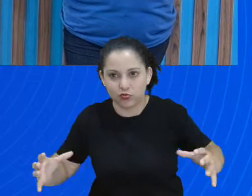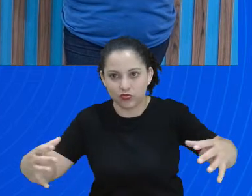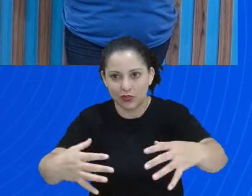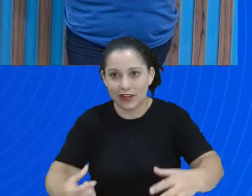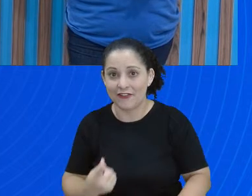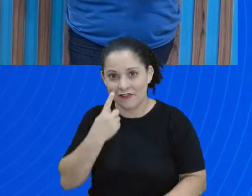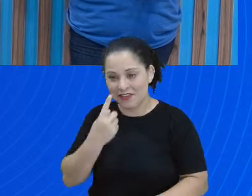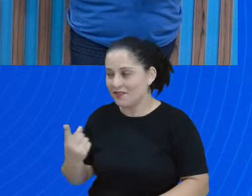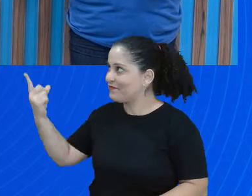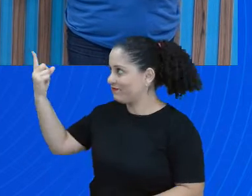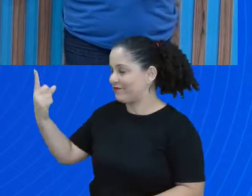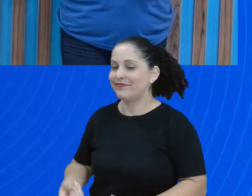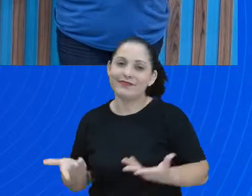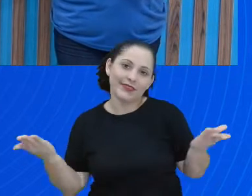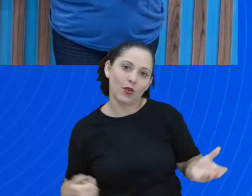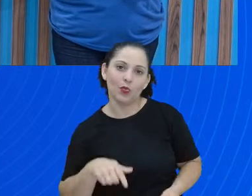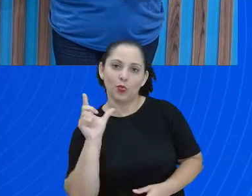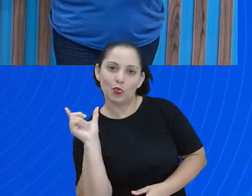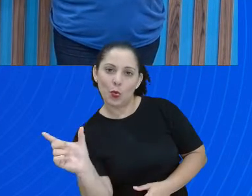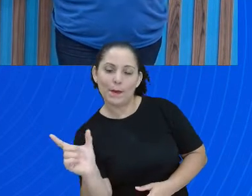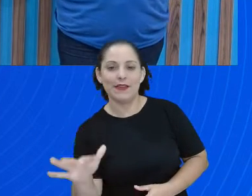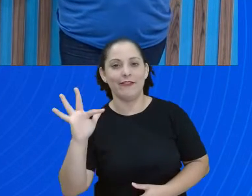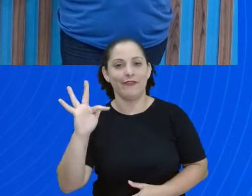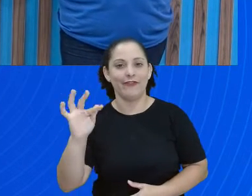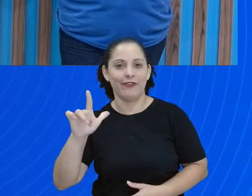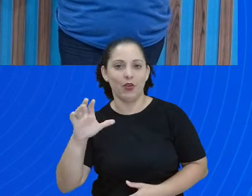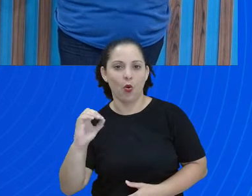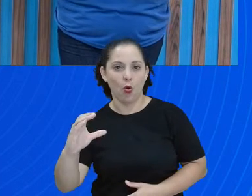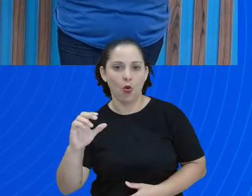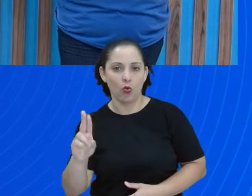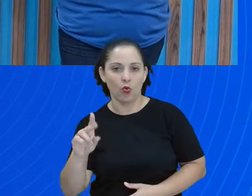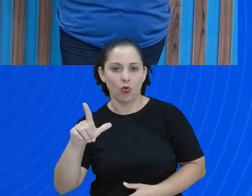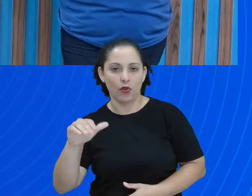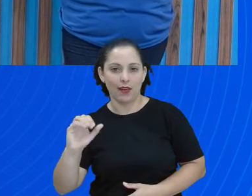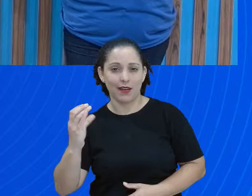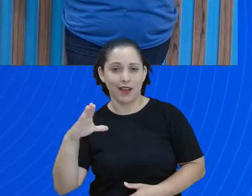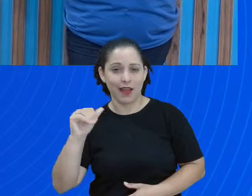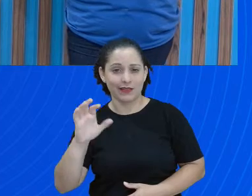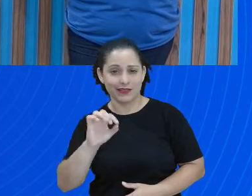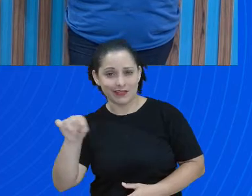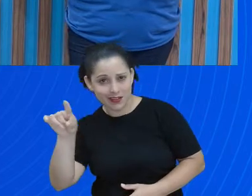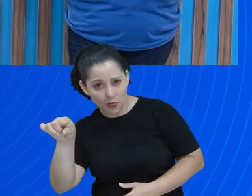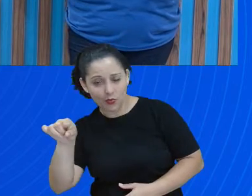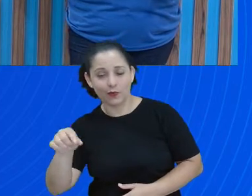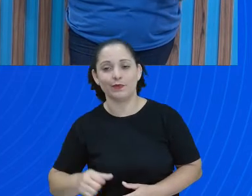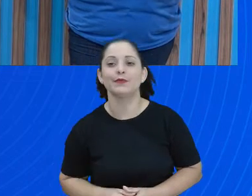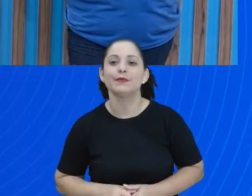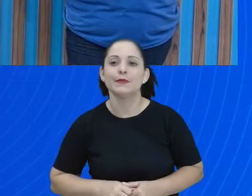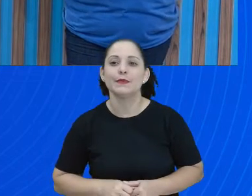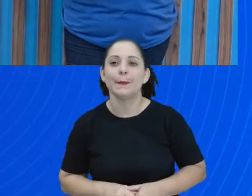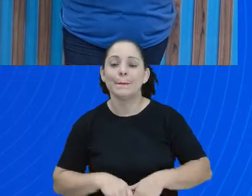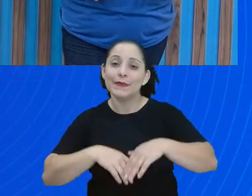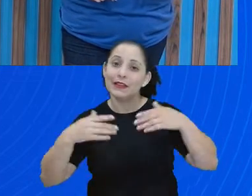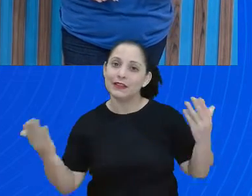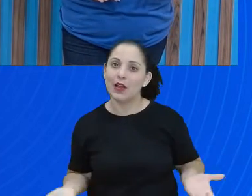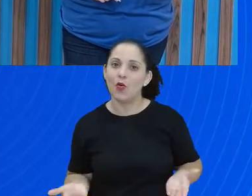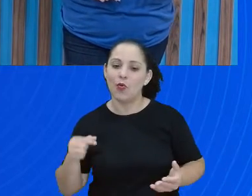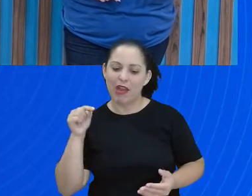que essa parte é chamada de floculação, porque forma esses flocos de impurezas, tá certo? E aí,